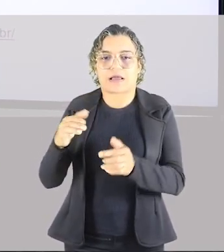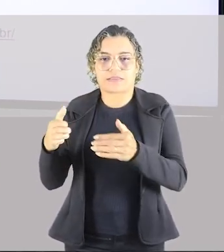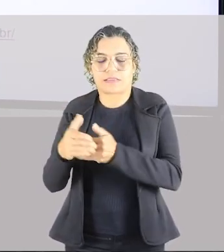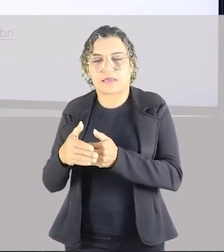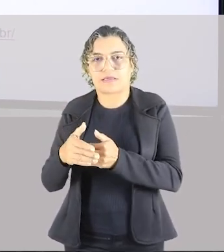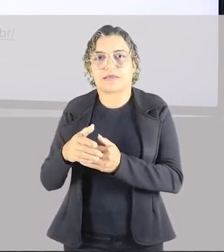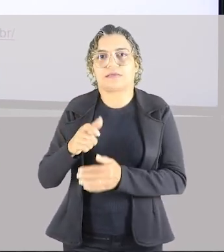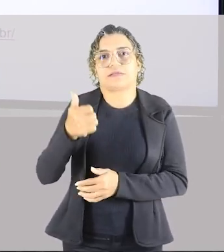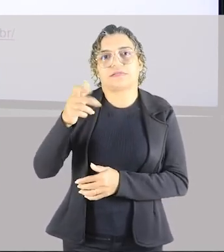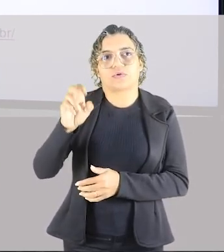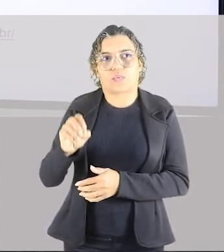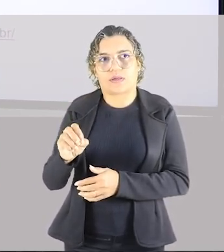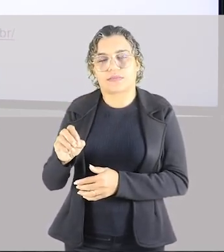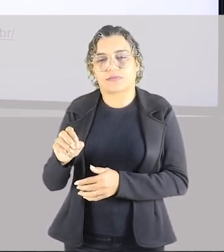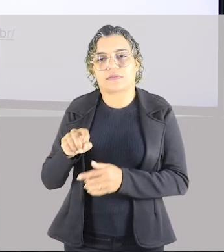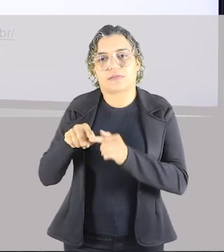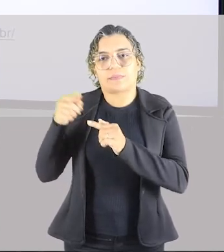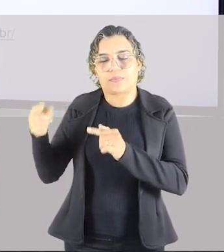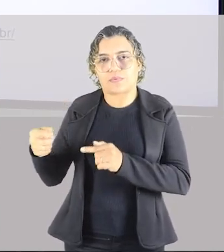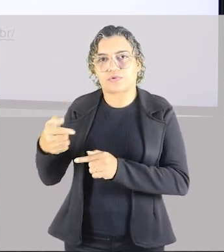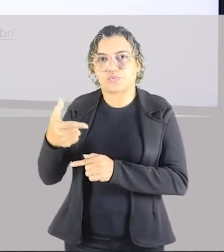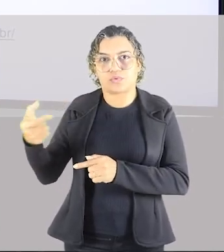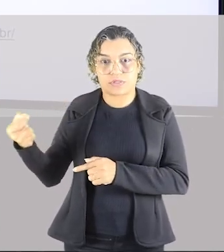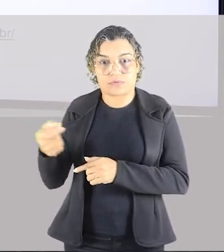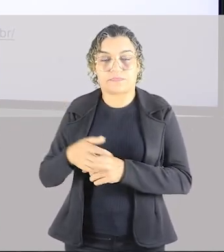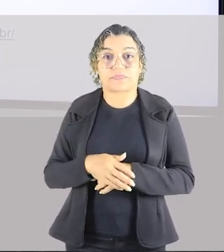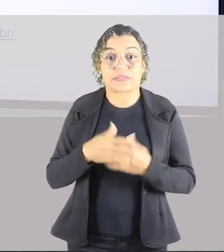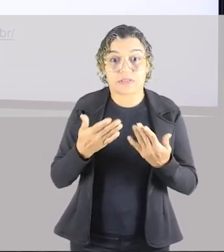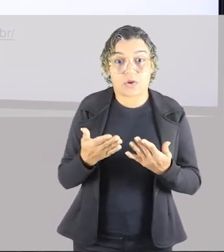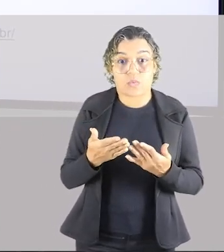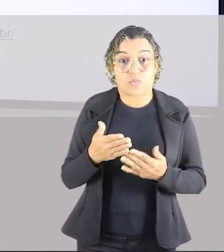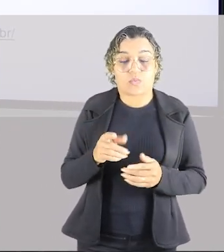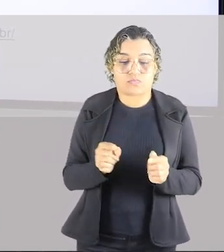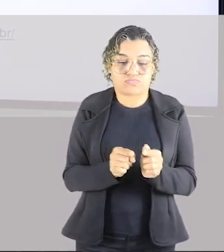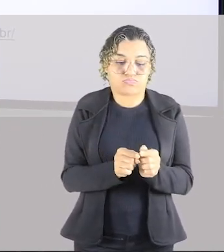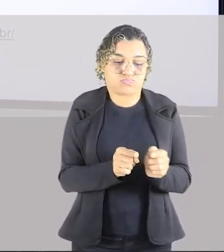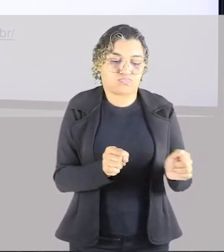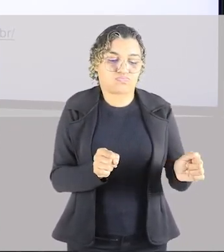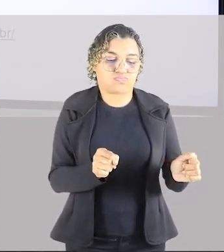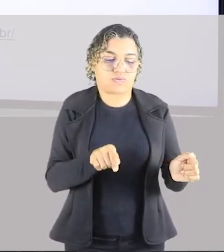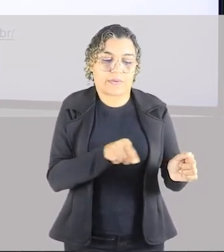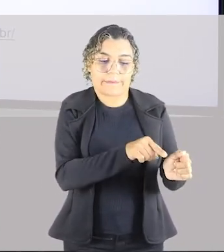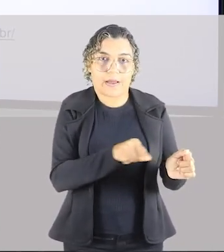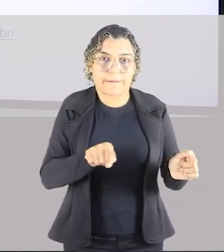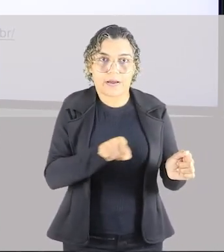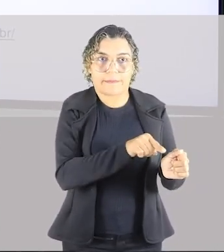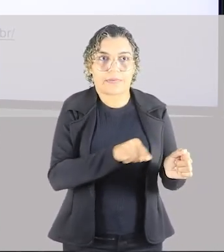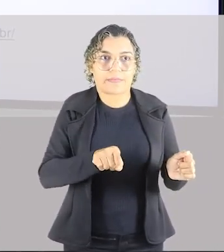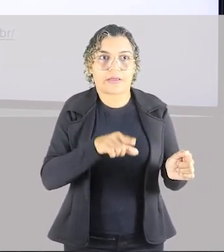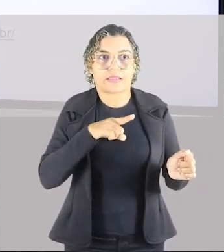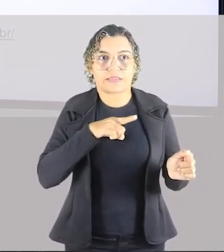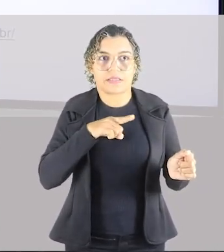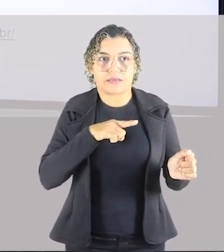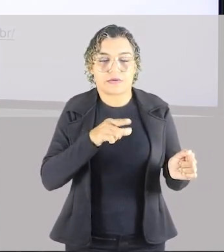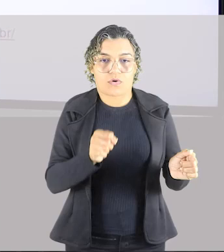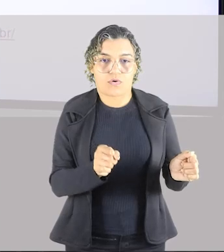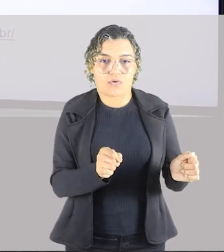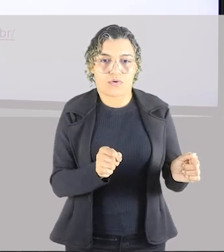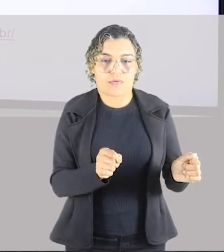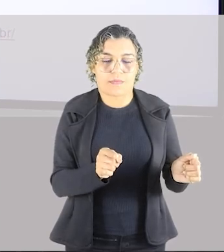a 200. E o espaço mais alongado, que a gente percebe na prática que ele engloba dois quadradinhos